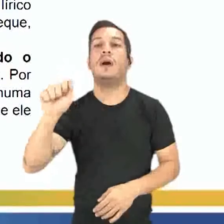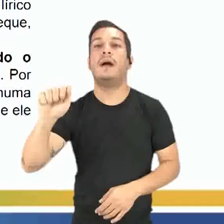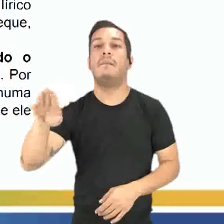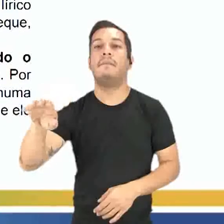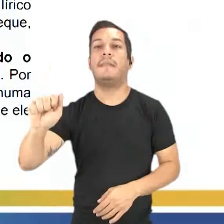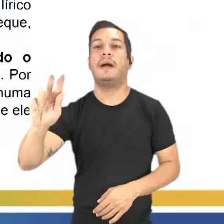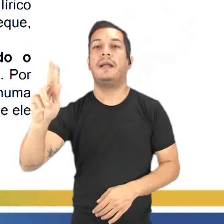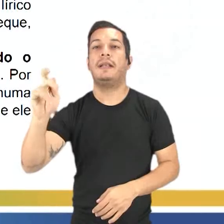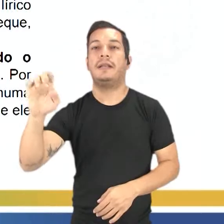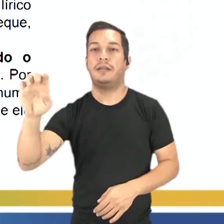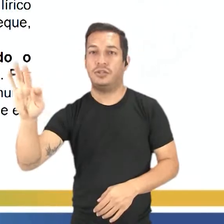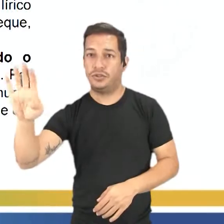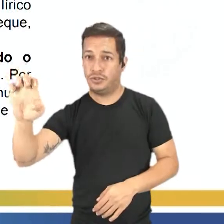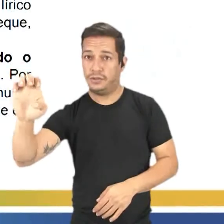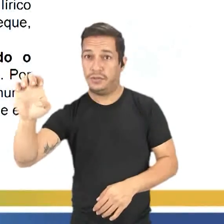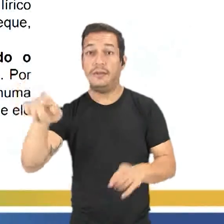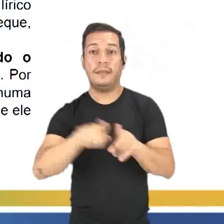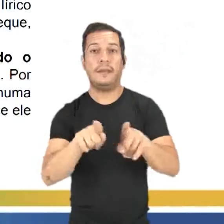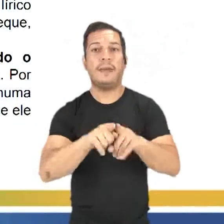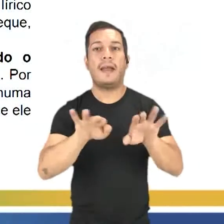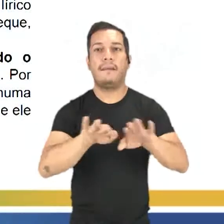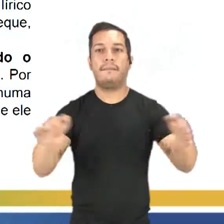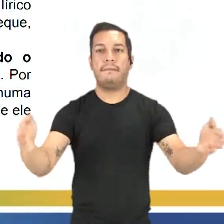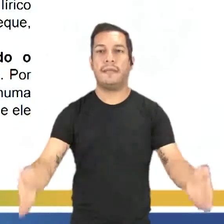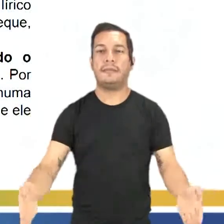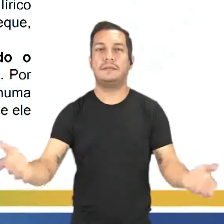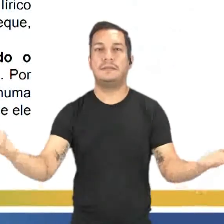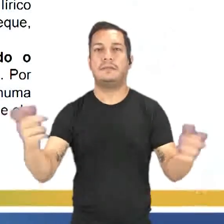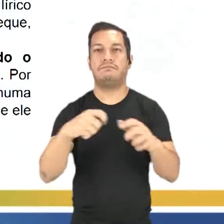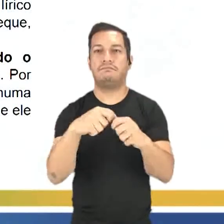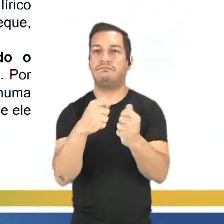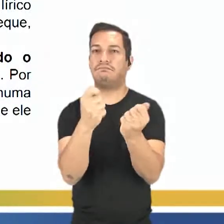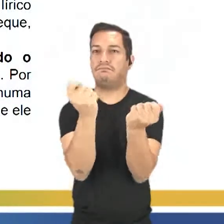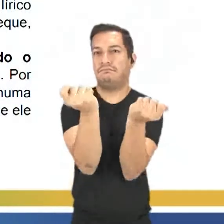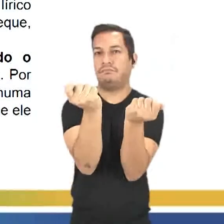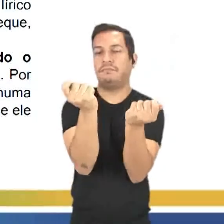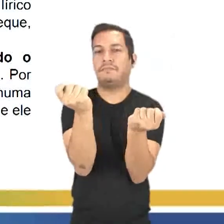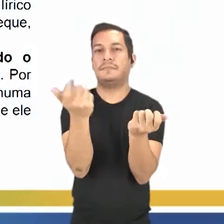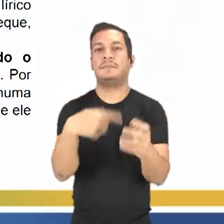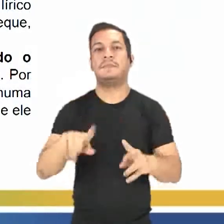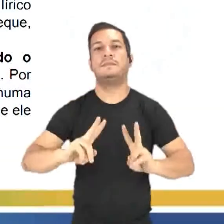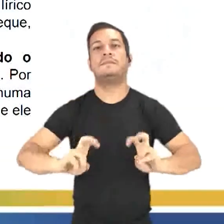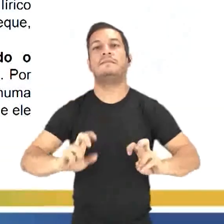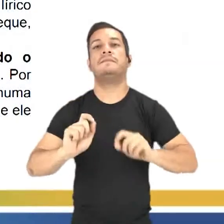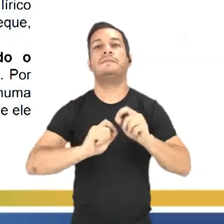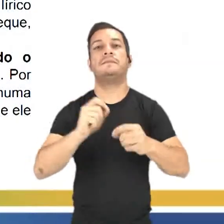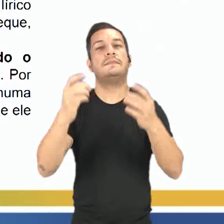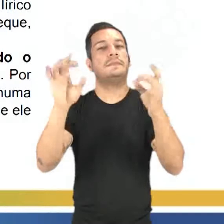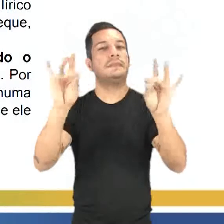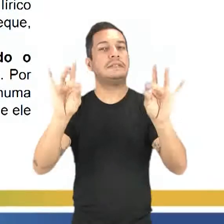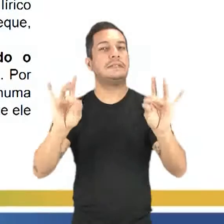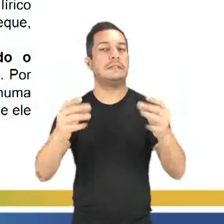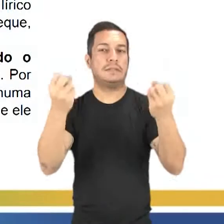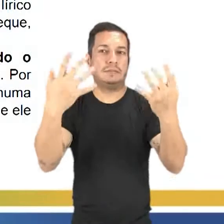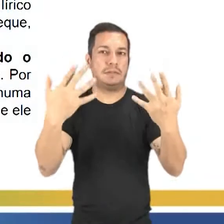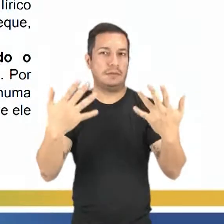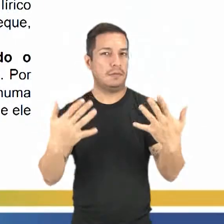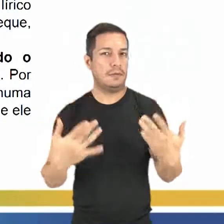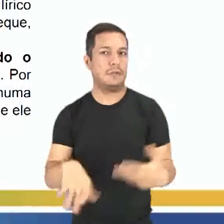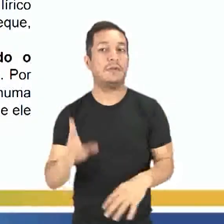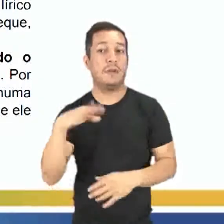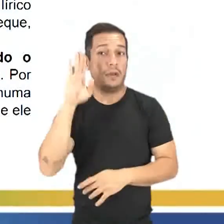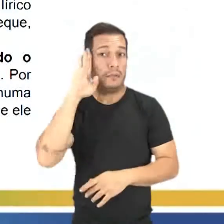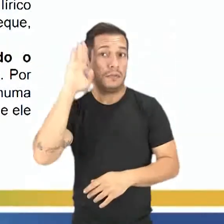ramalhete e a mesa, o leque. Então percebam, a descrição ela é fundamental